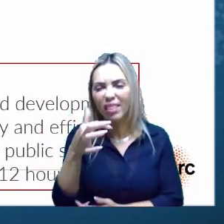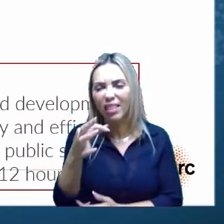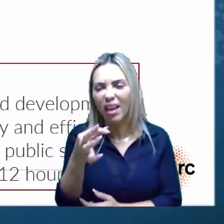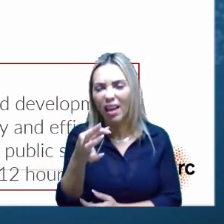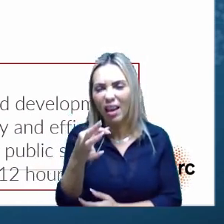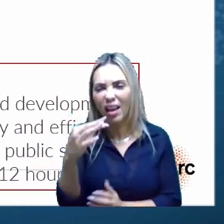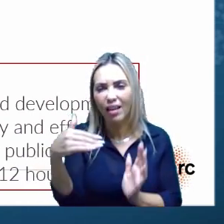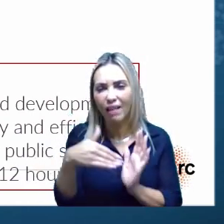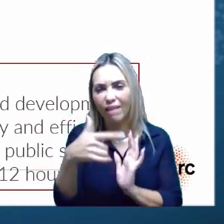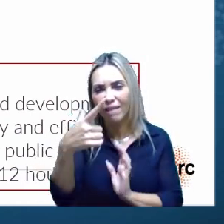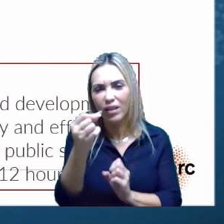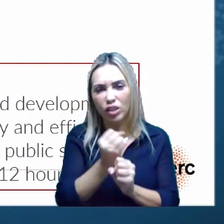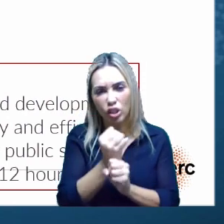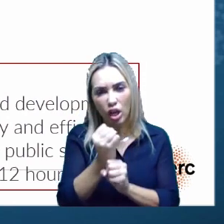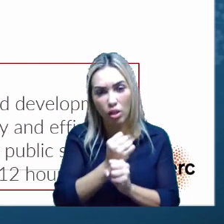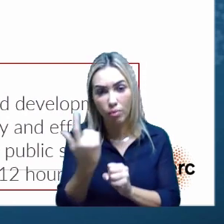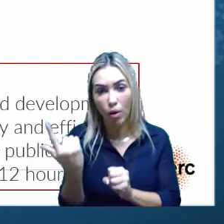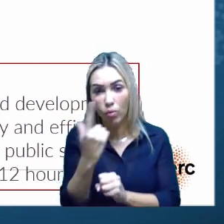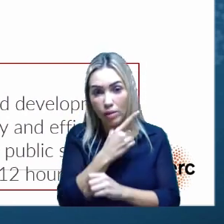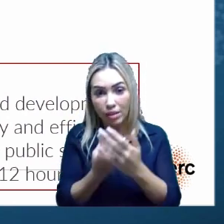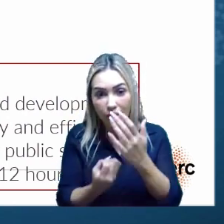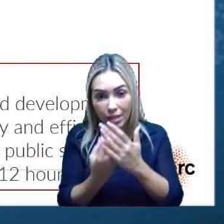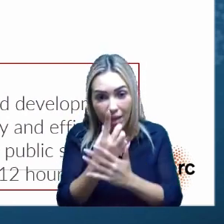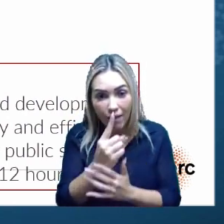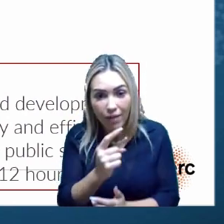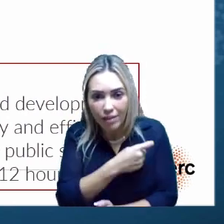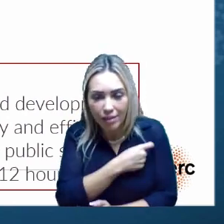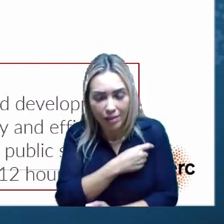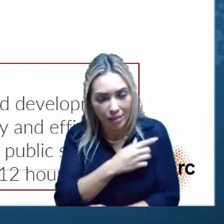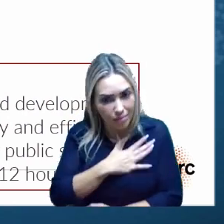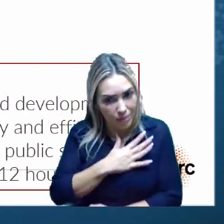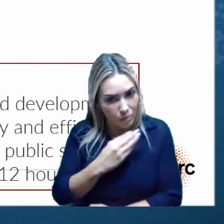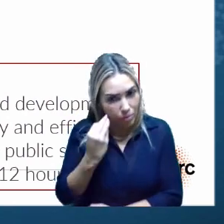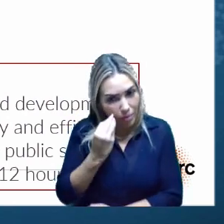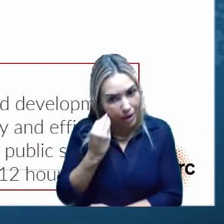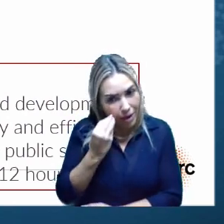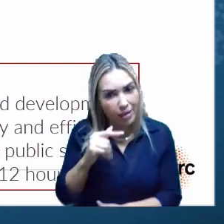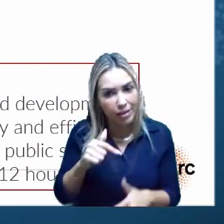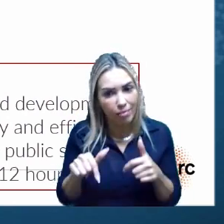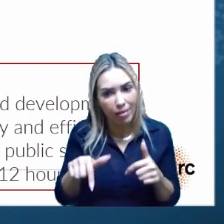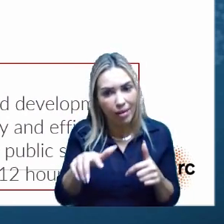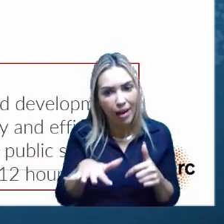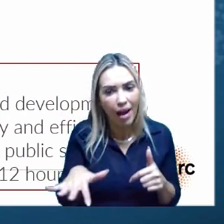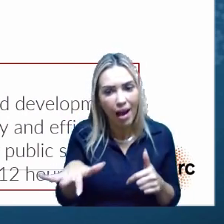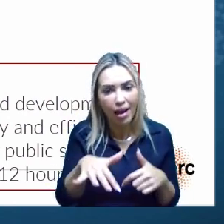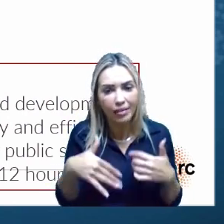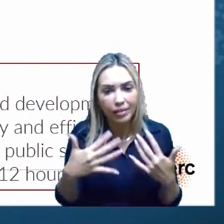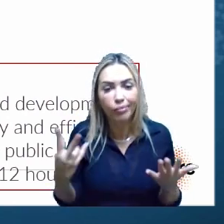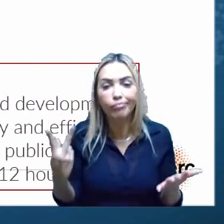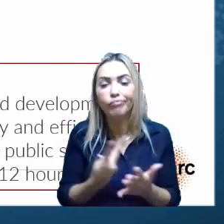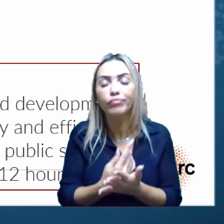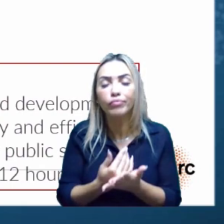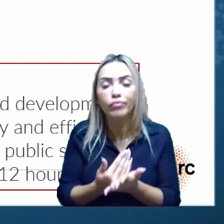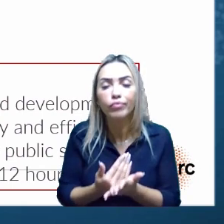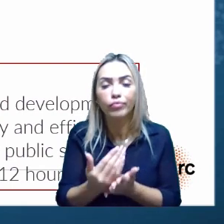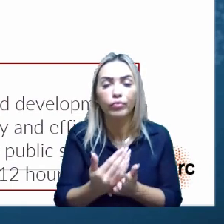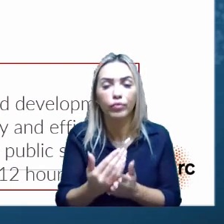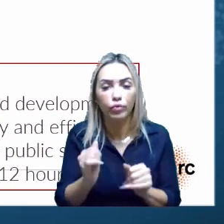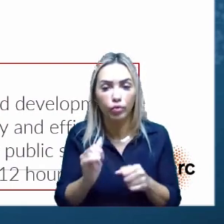para desenvolver uma vacina. É a minha experiência trabalhando nessa área. E aí surgiu a COVID.